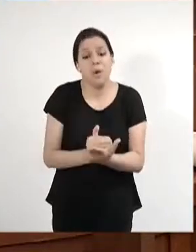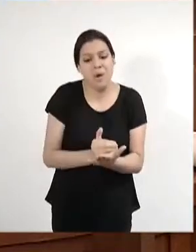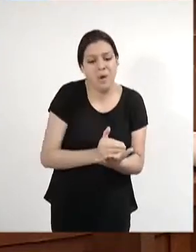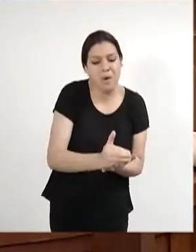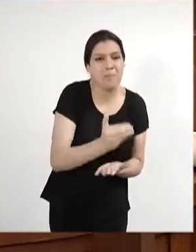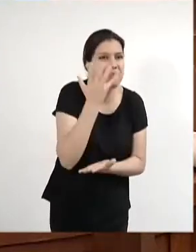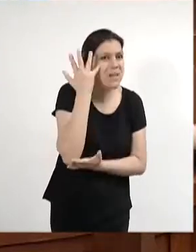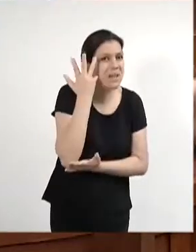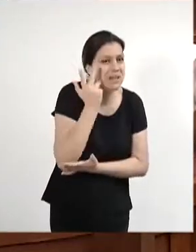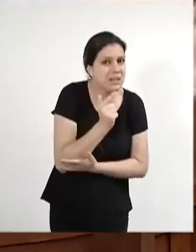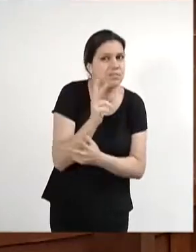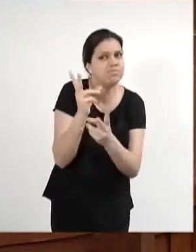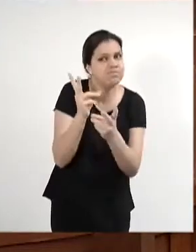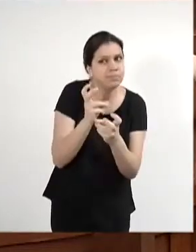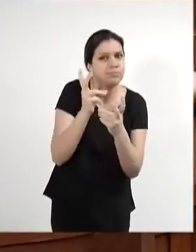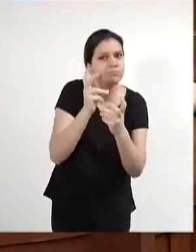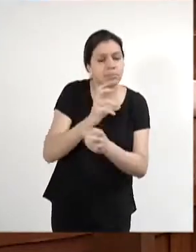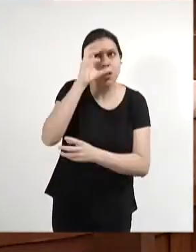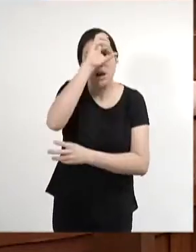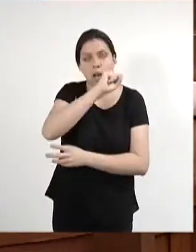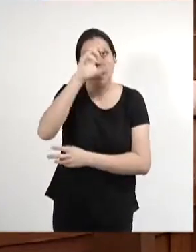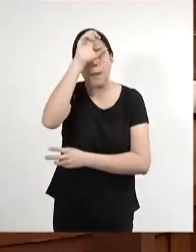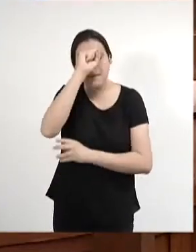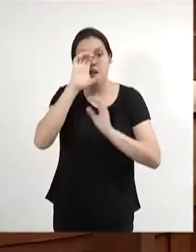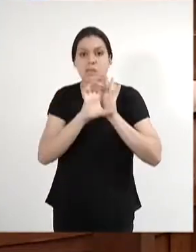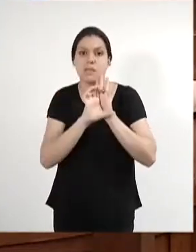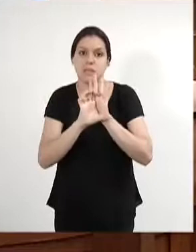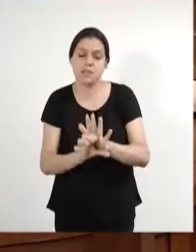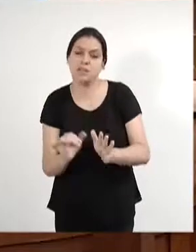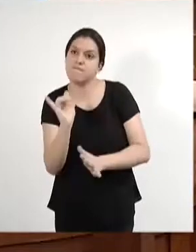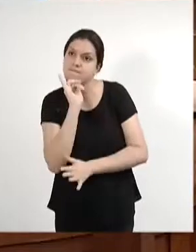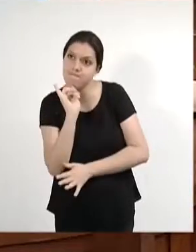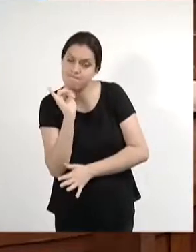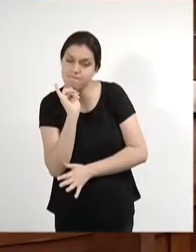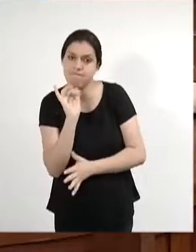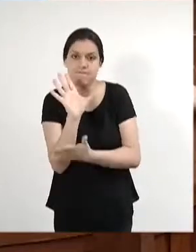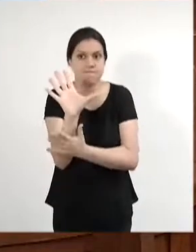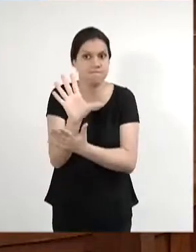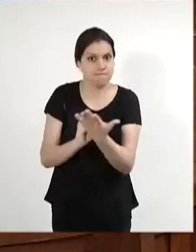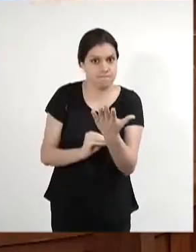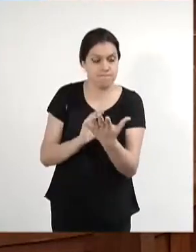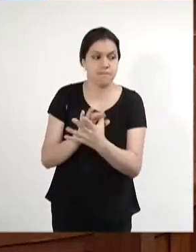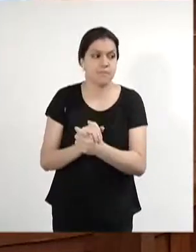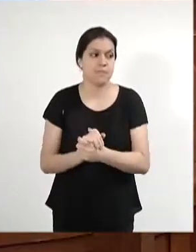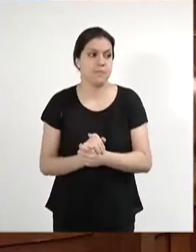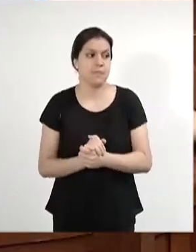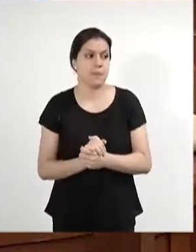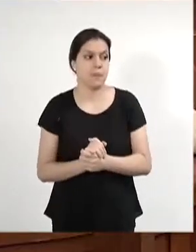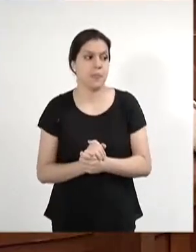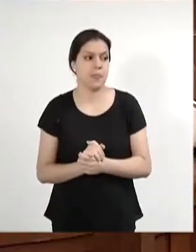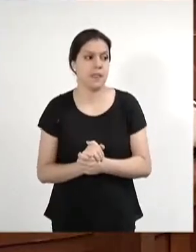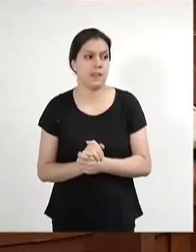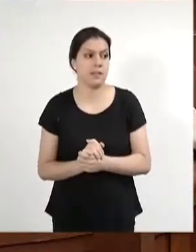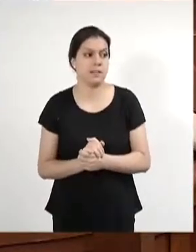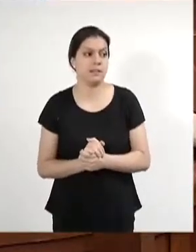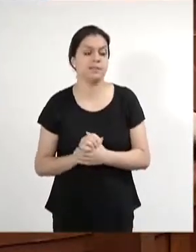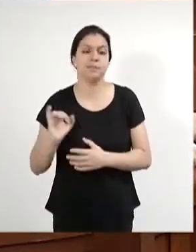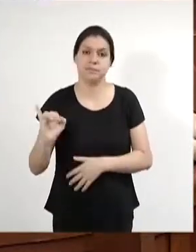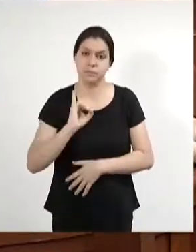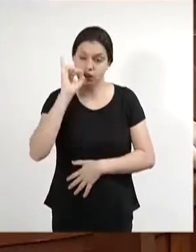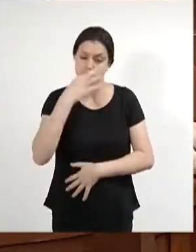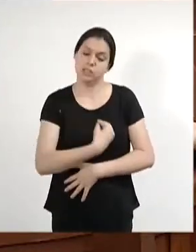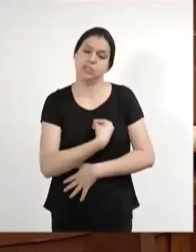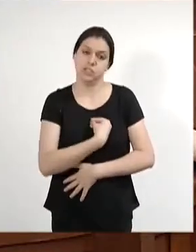aprende nos exemplos, nas histórias, e numa fase importante